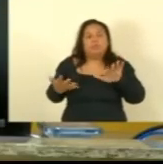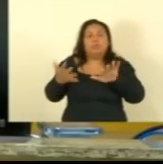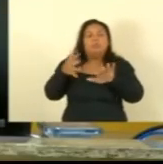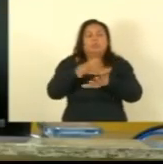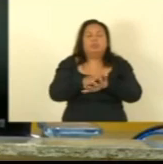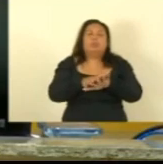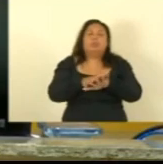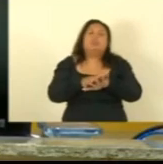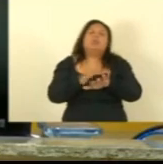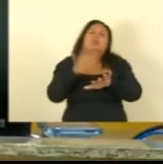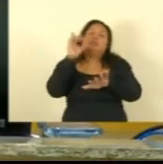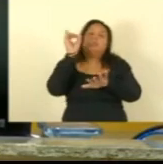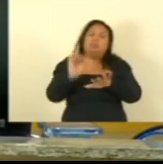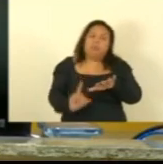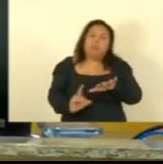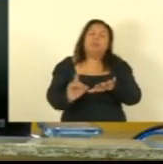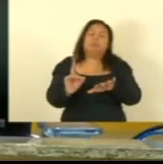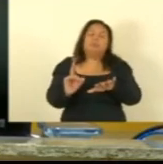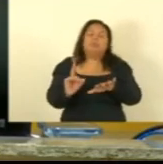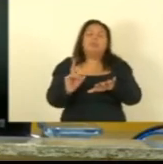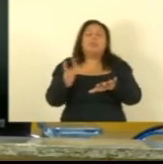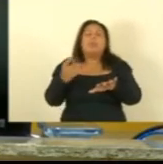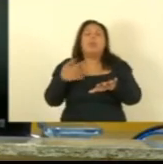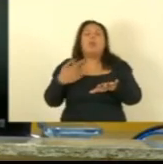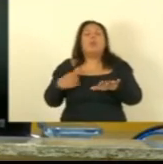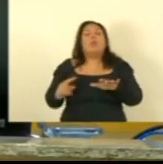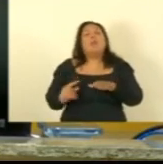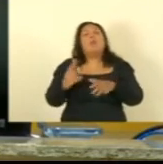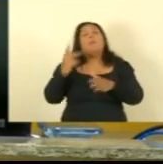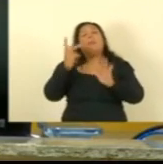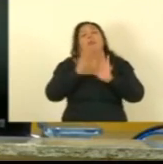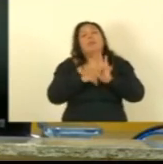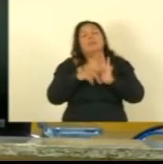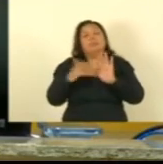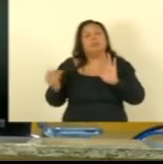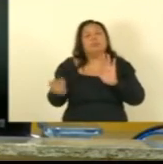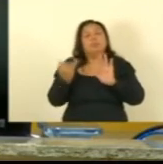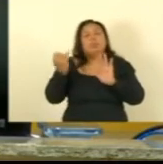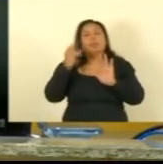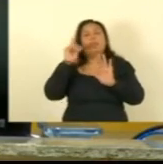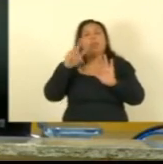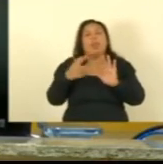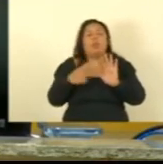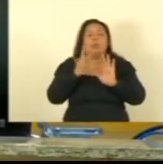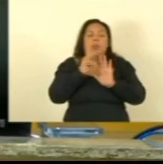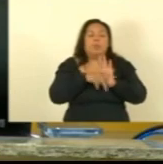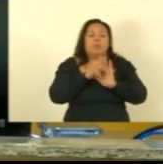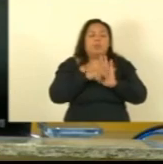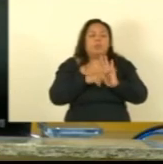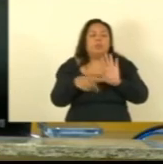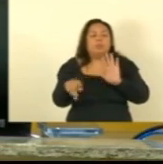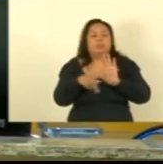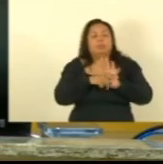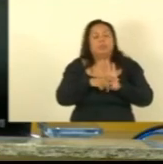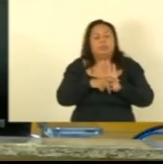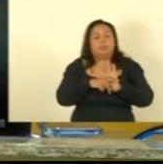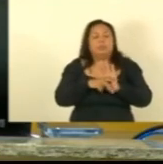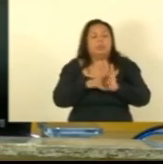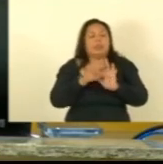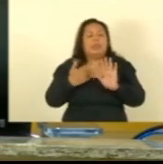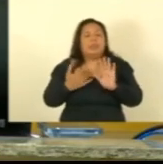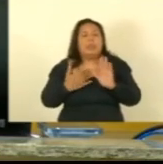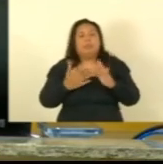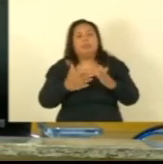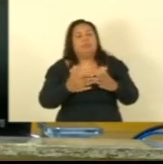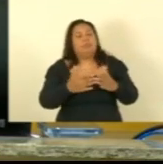de deficientes, pessoas com deficiência. Um dos projetos importantes foi o projeto que isenta